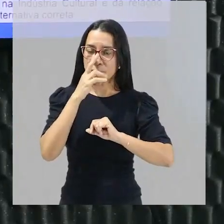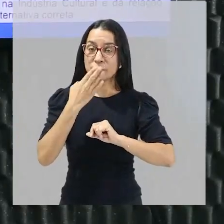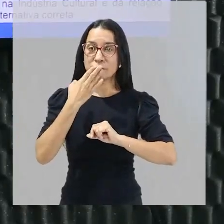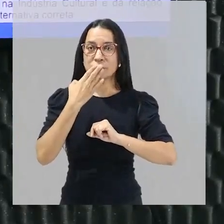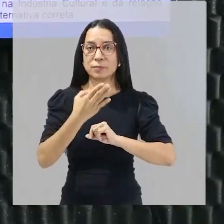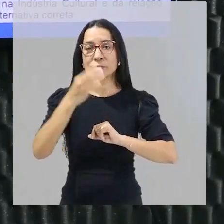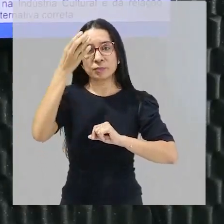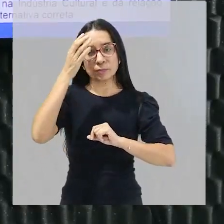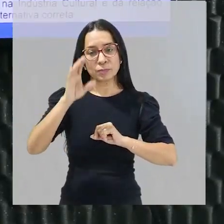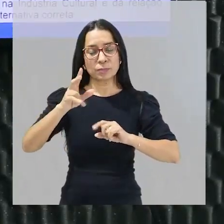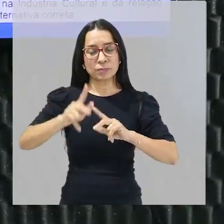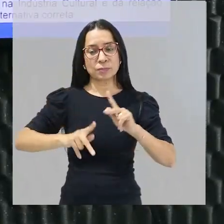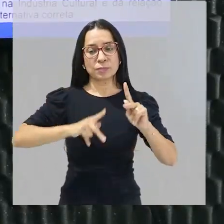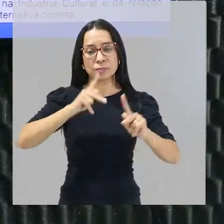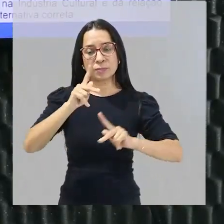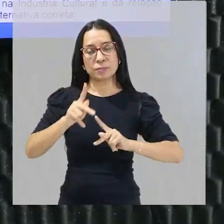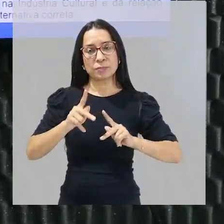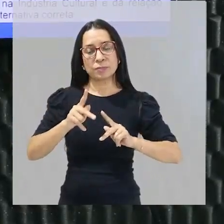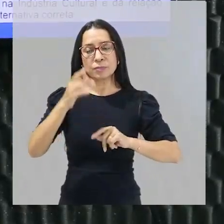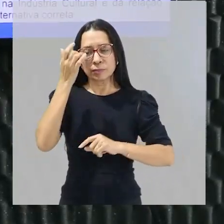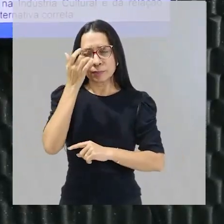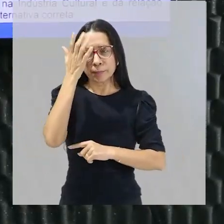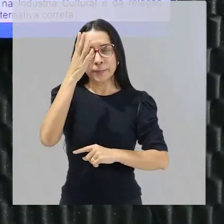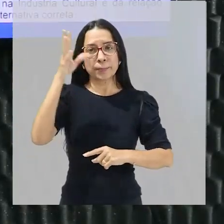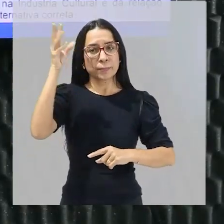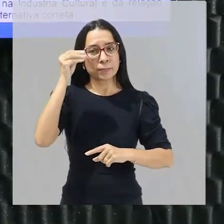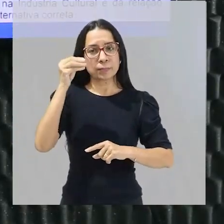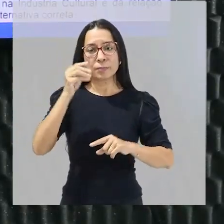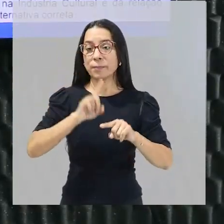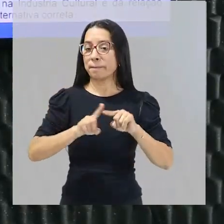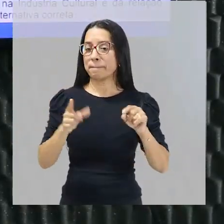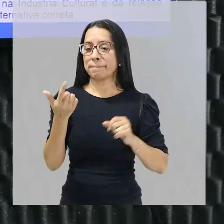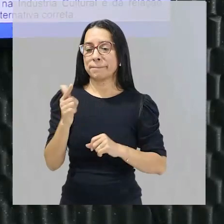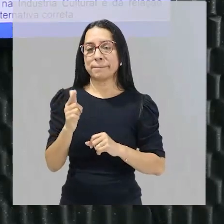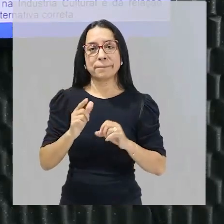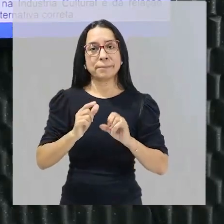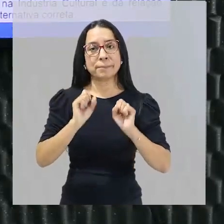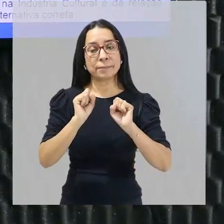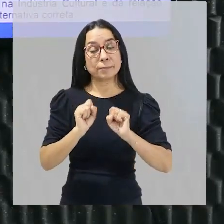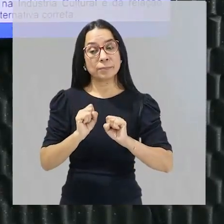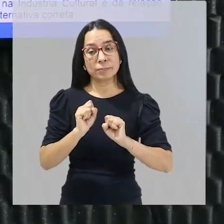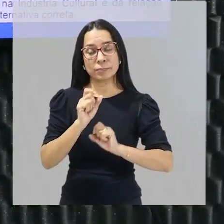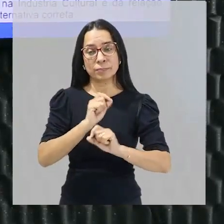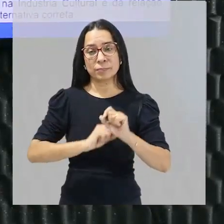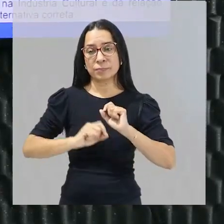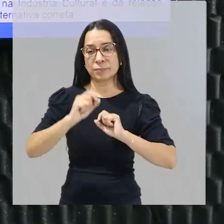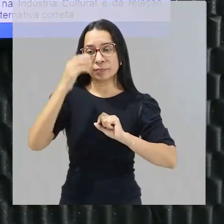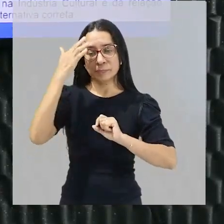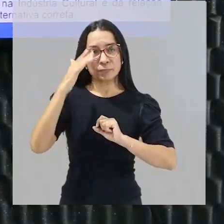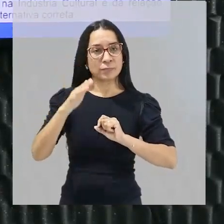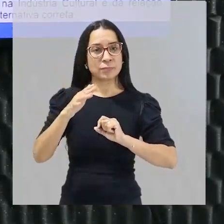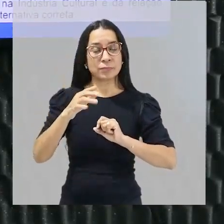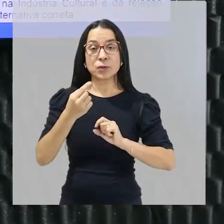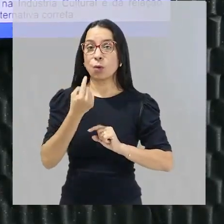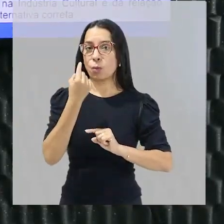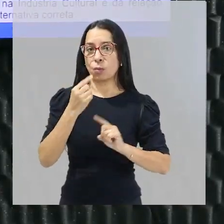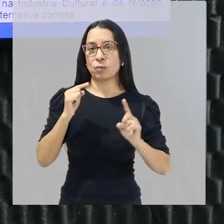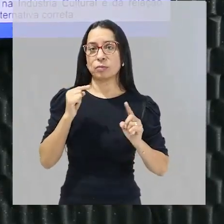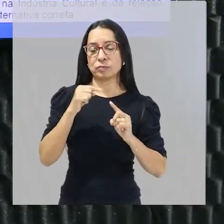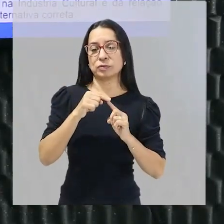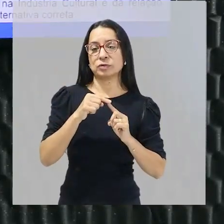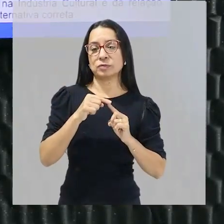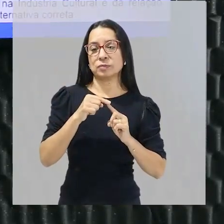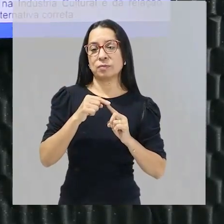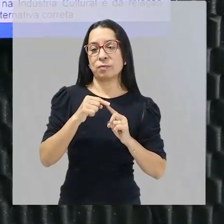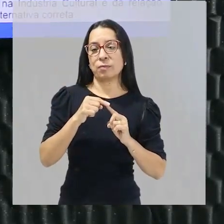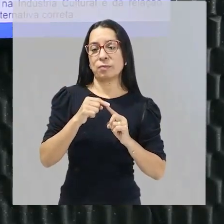memorização, mas sem poder reflexivo e com um único objetivo: vender, ser